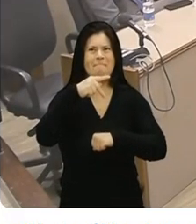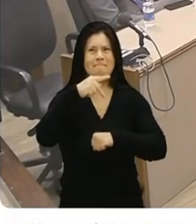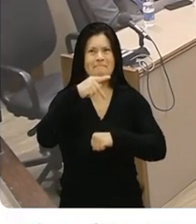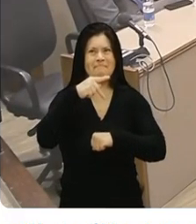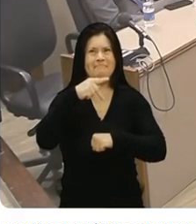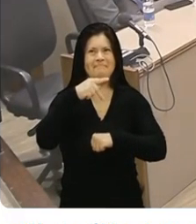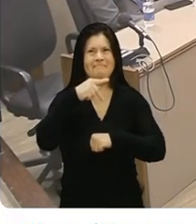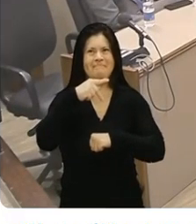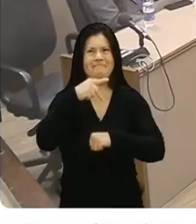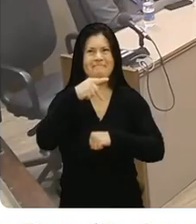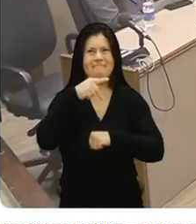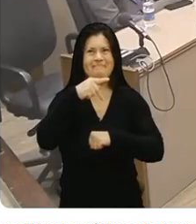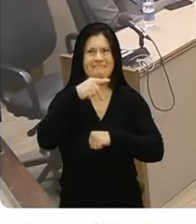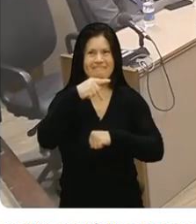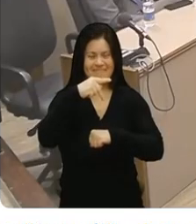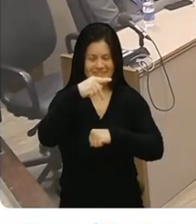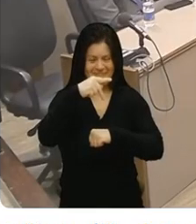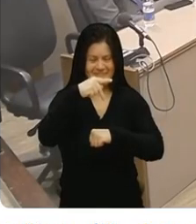Alergoimunologia,